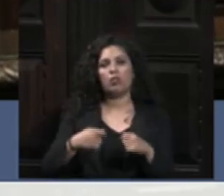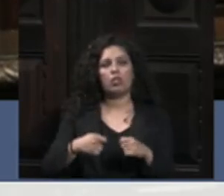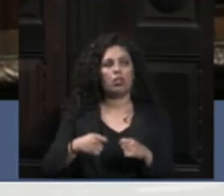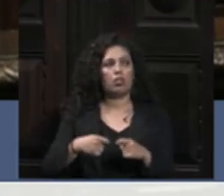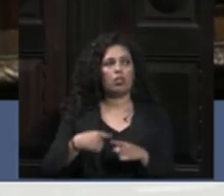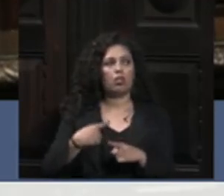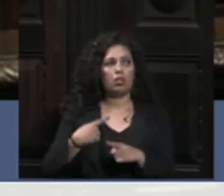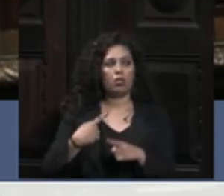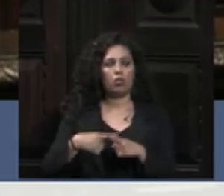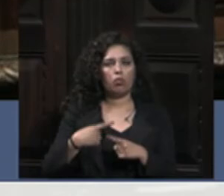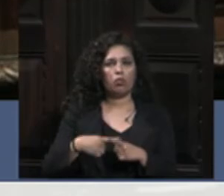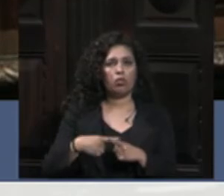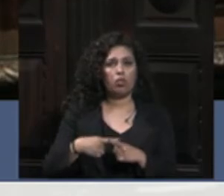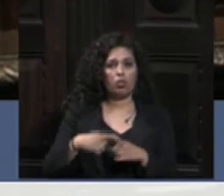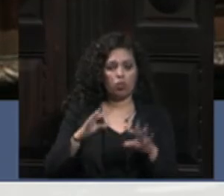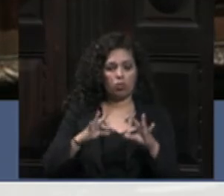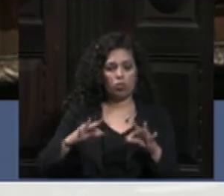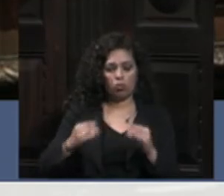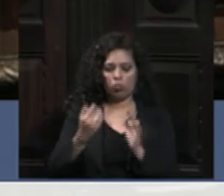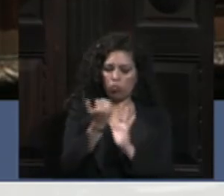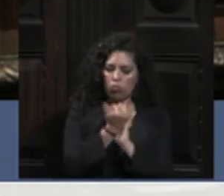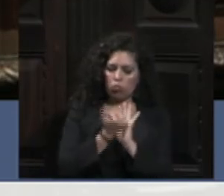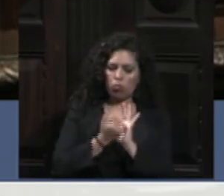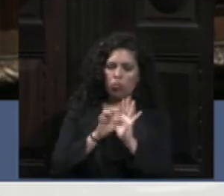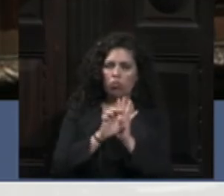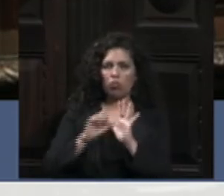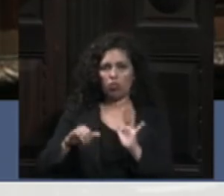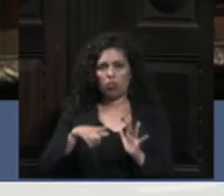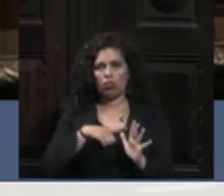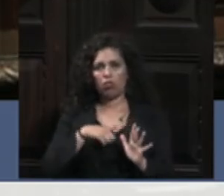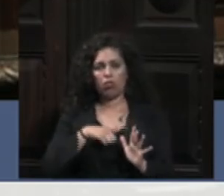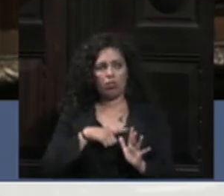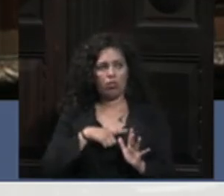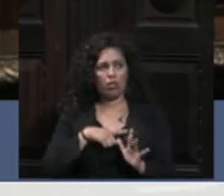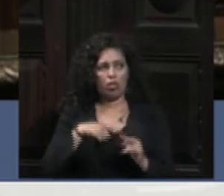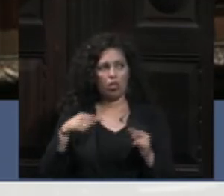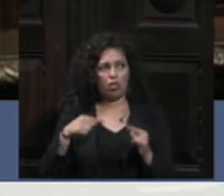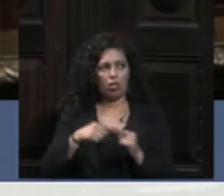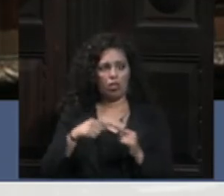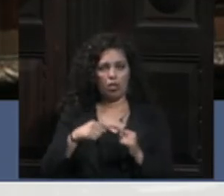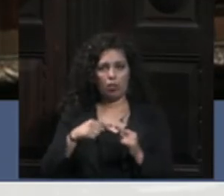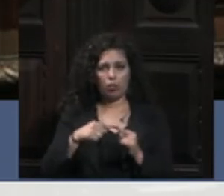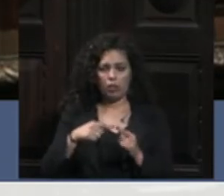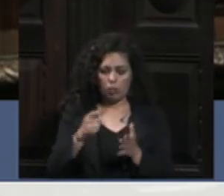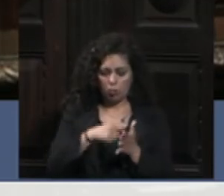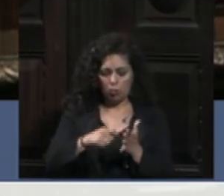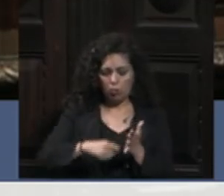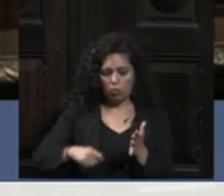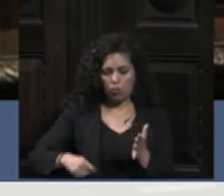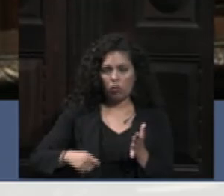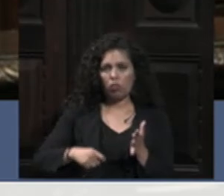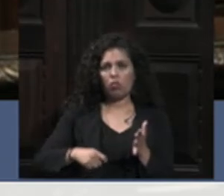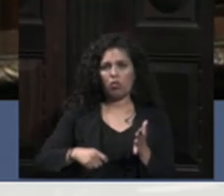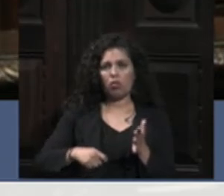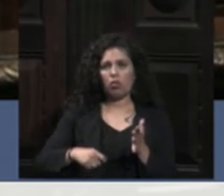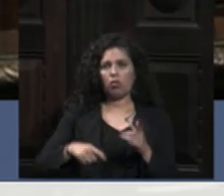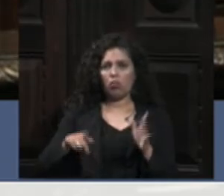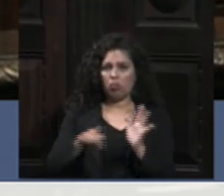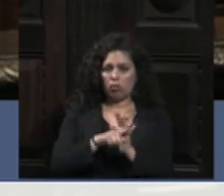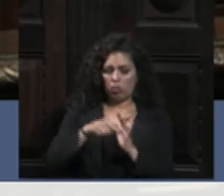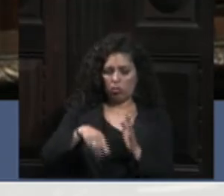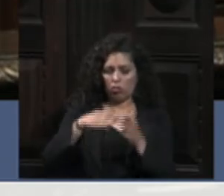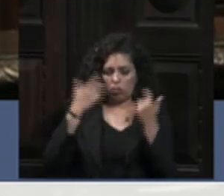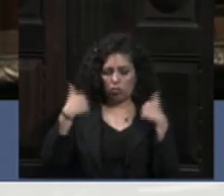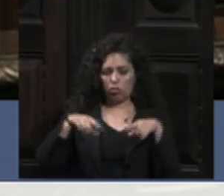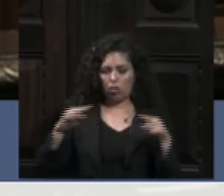que elas estejam de pleno e total acordo com o que reza o regimento interno da Casa, que